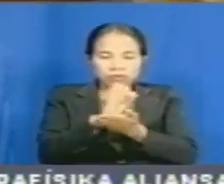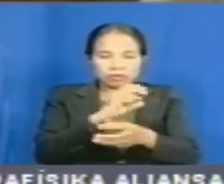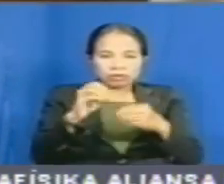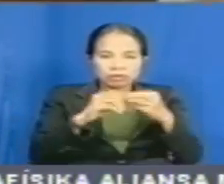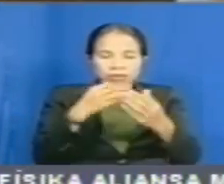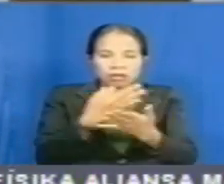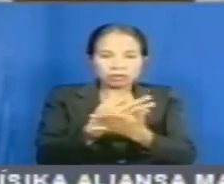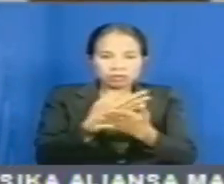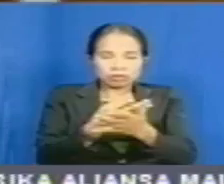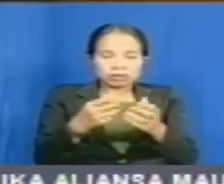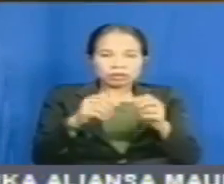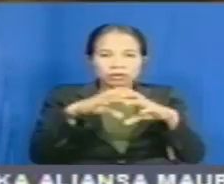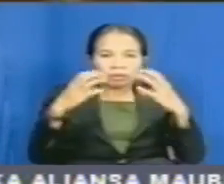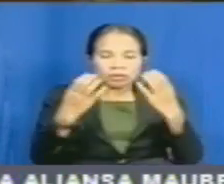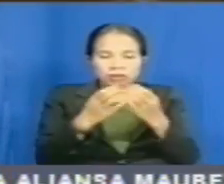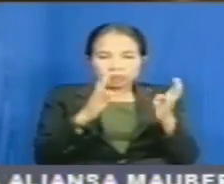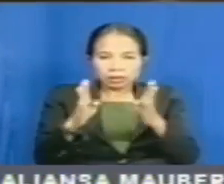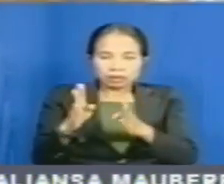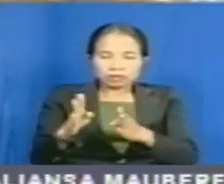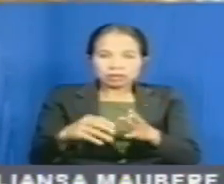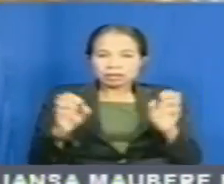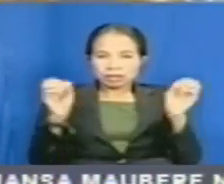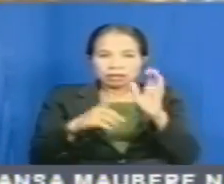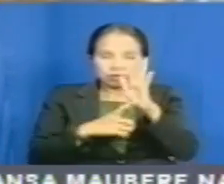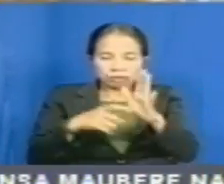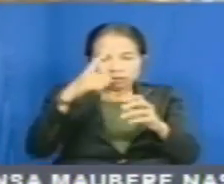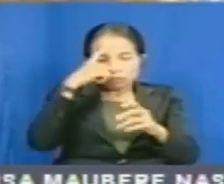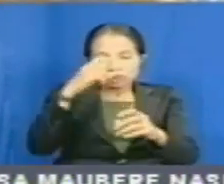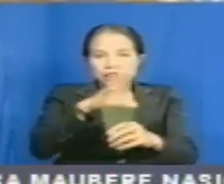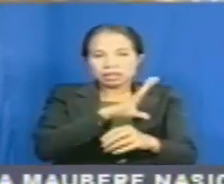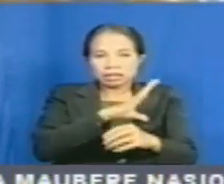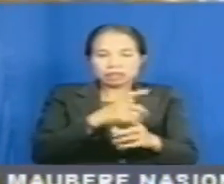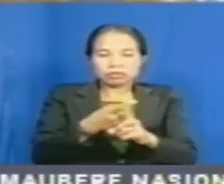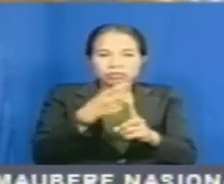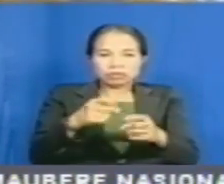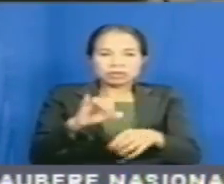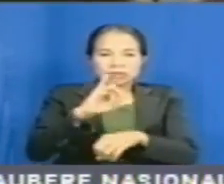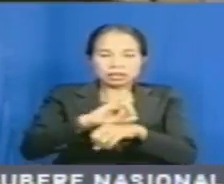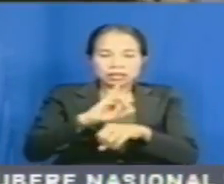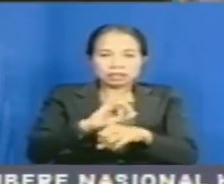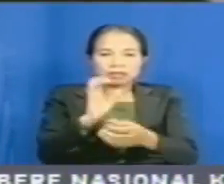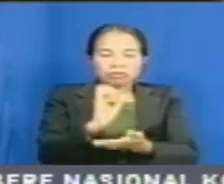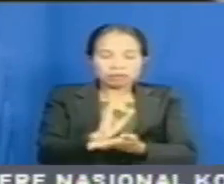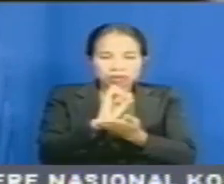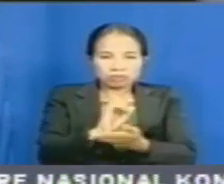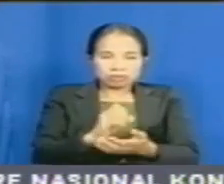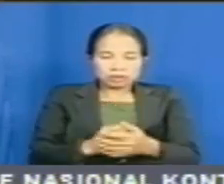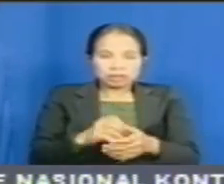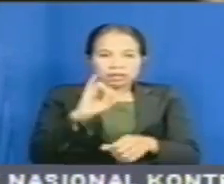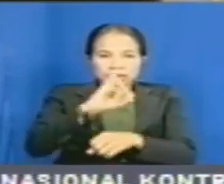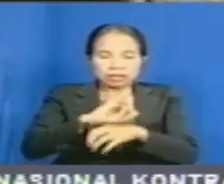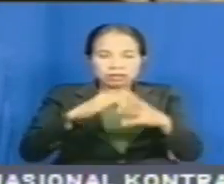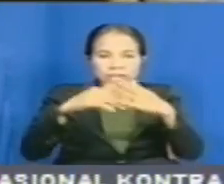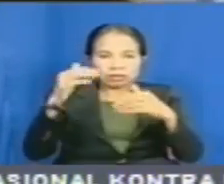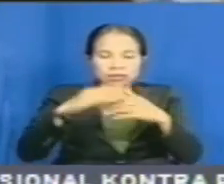montante orçamento comissão organizadora la fosai tamba sehen autorização husi paruquia baugnana. Capela refere construí a